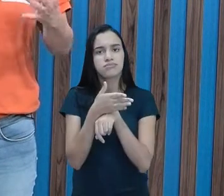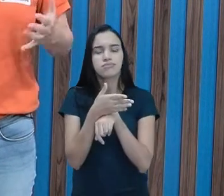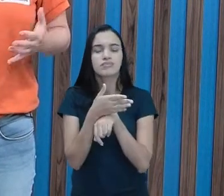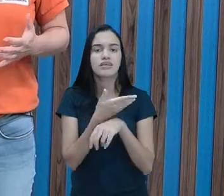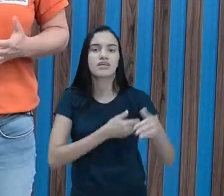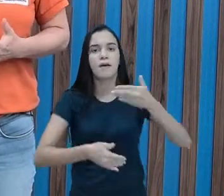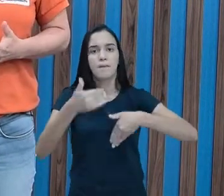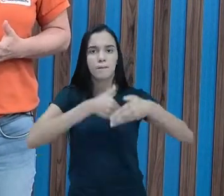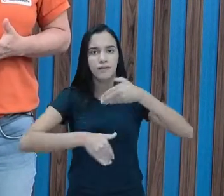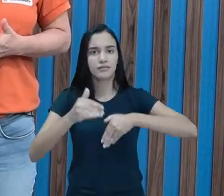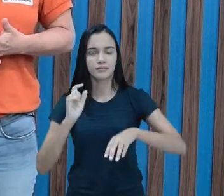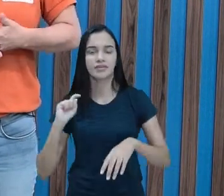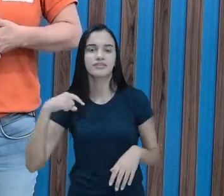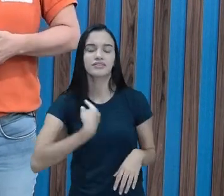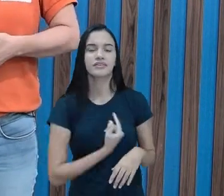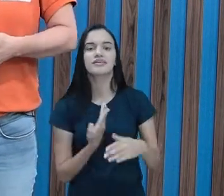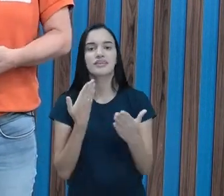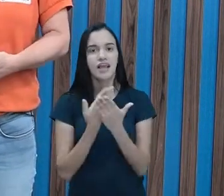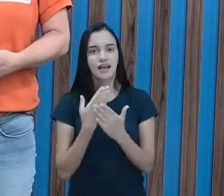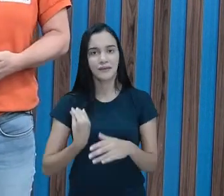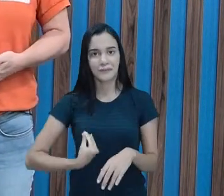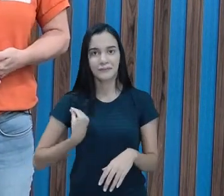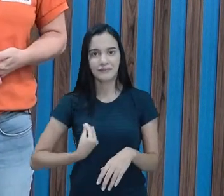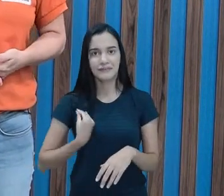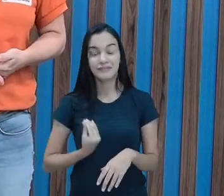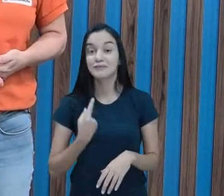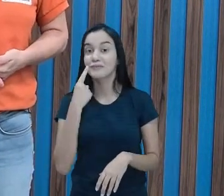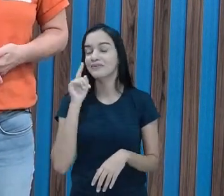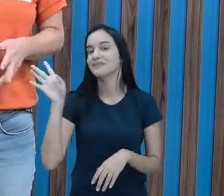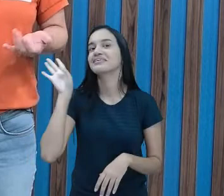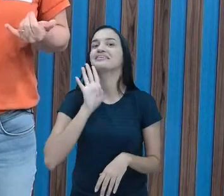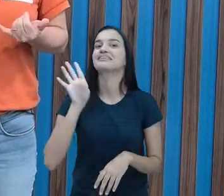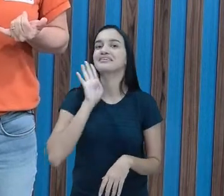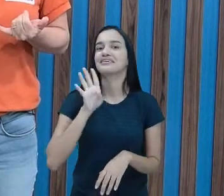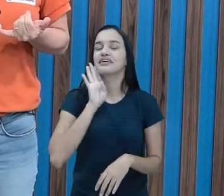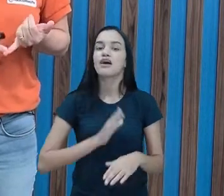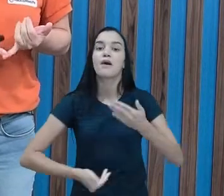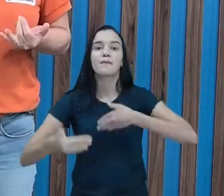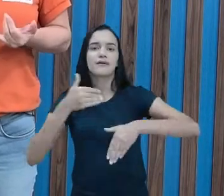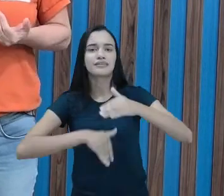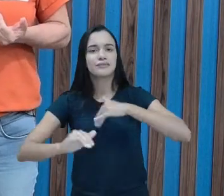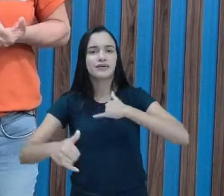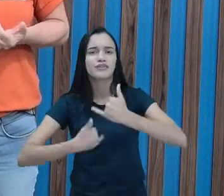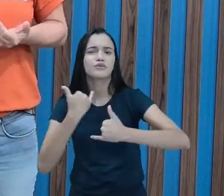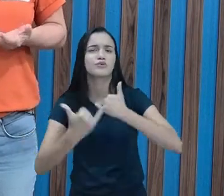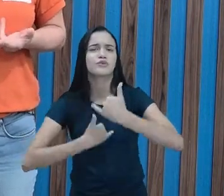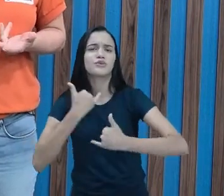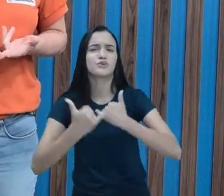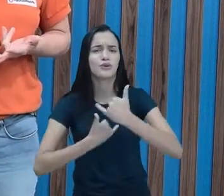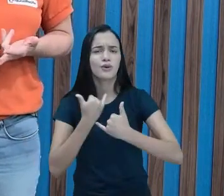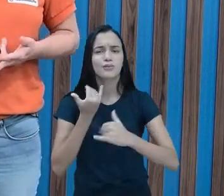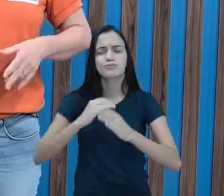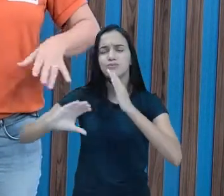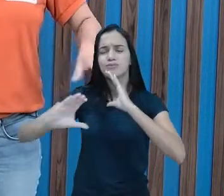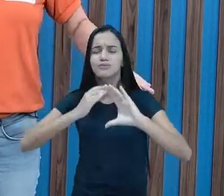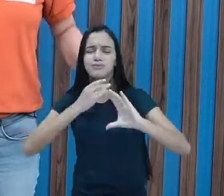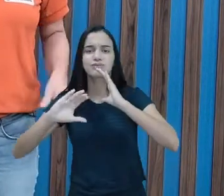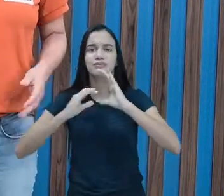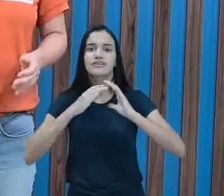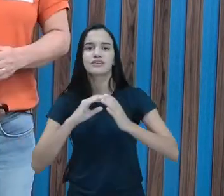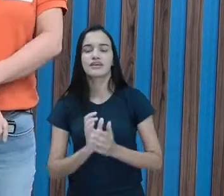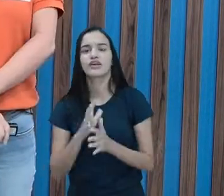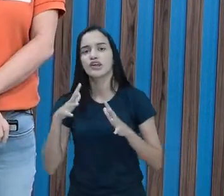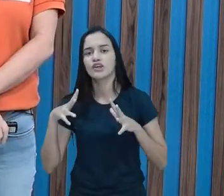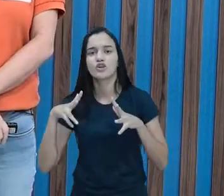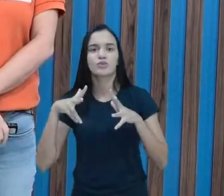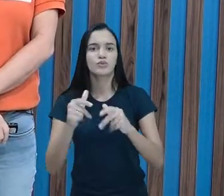à participação das nossas aulas ao vivo. Vê que legal. Vai participar dos jogos, brincadeiras, cantorias, enfim, todas as